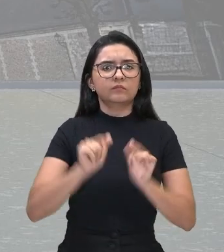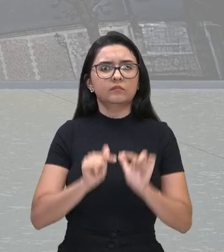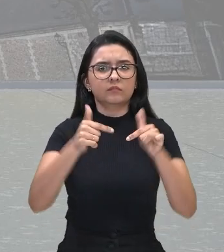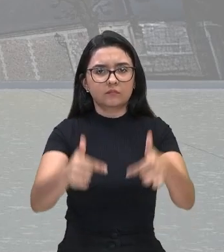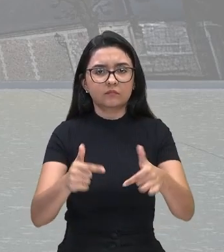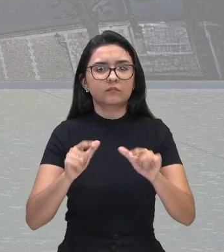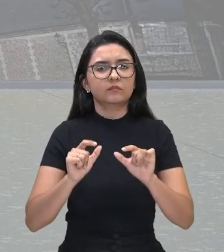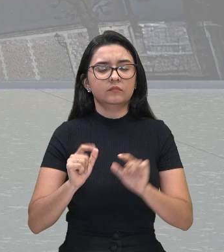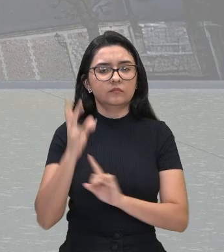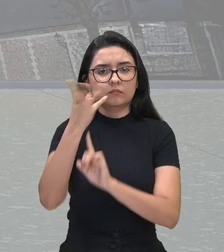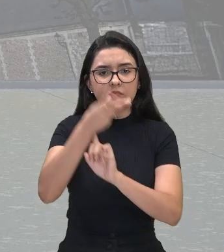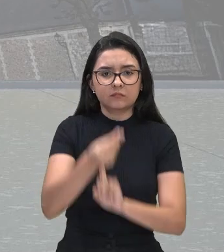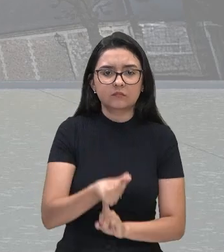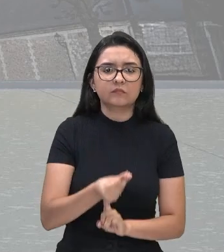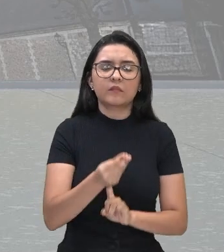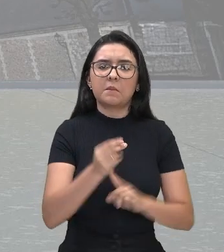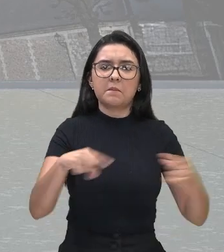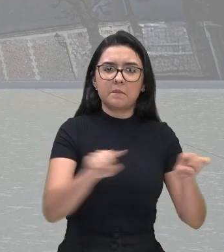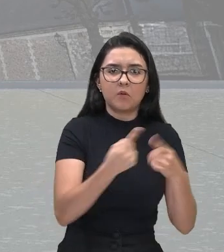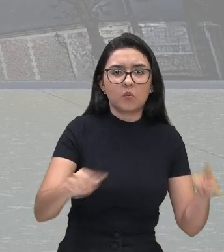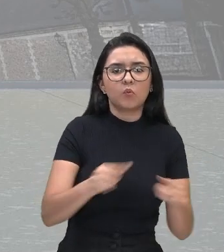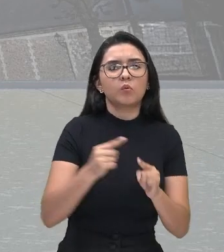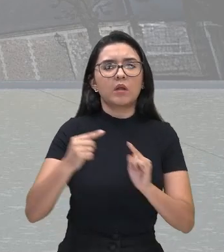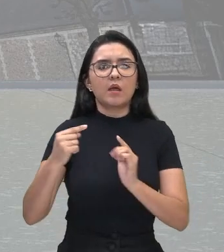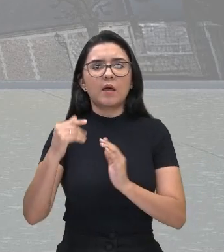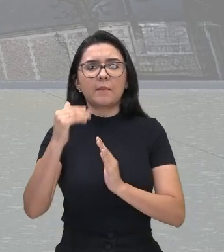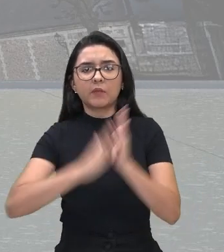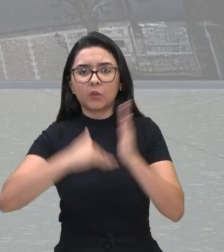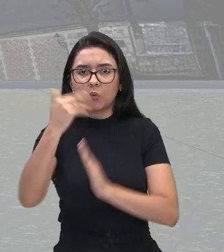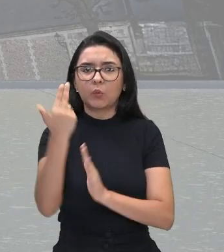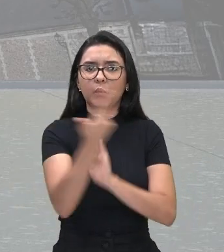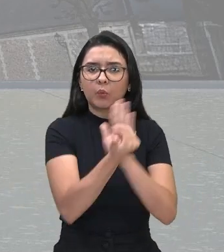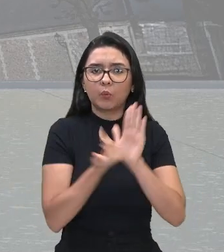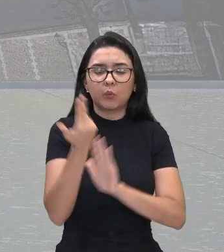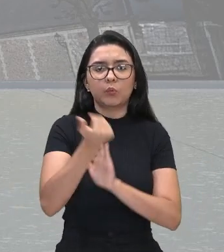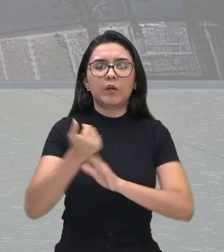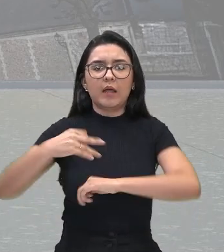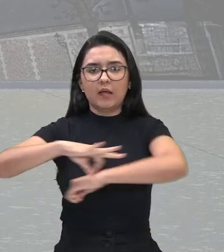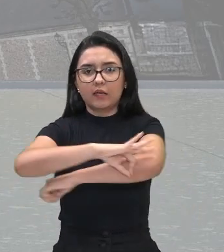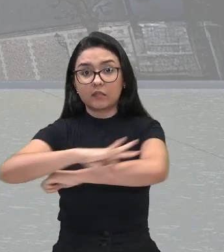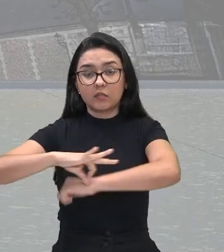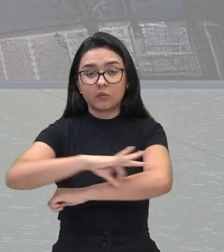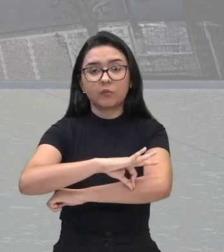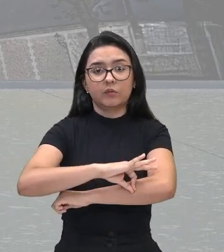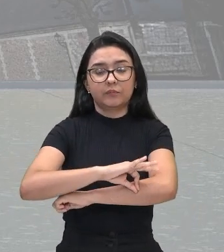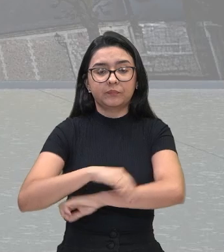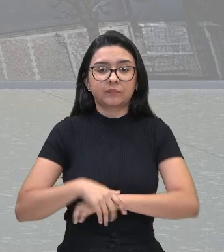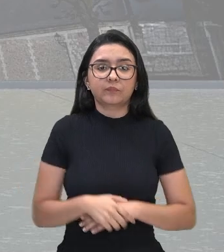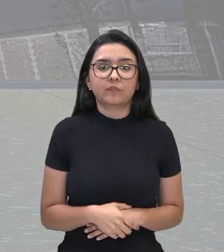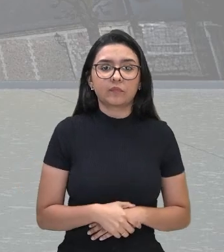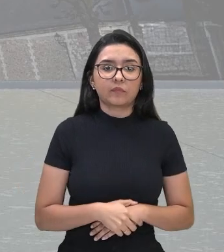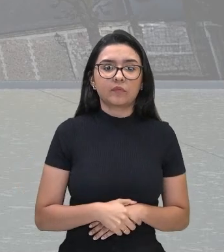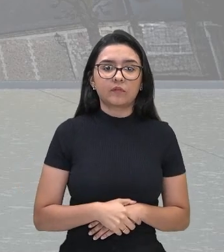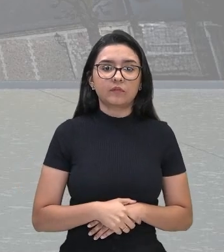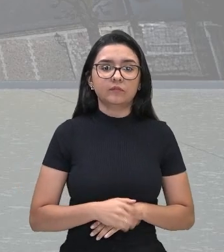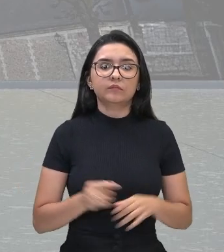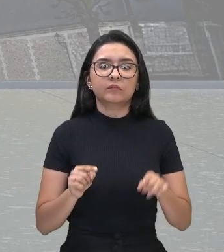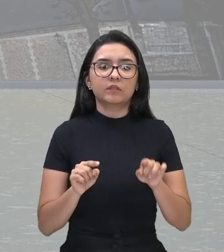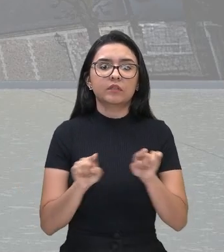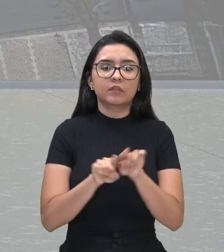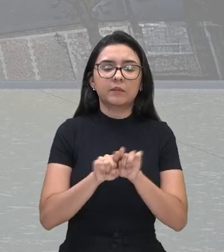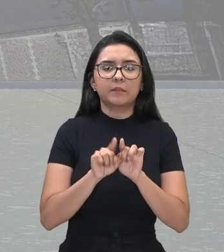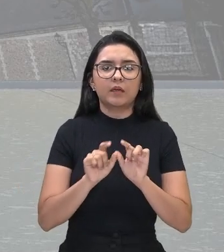artísticas, desde a música, a pintura, a arquitetura, e não só nas